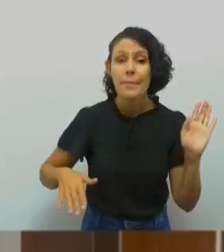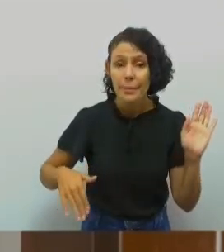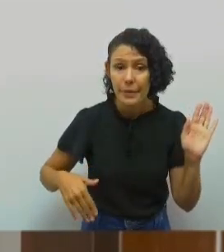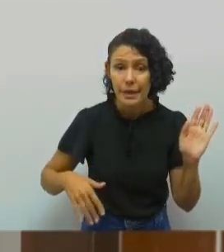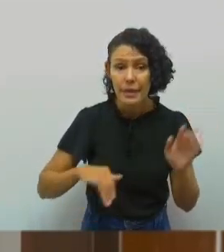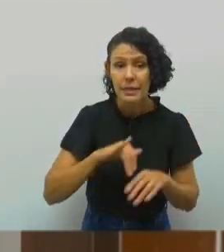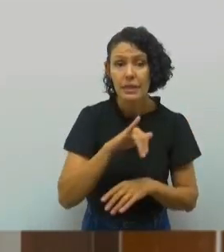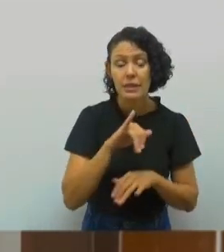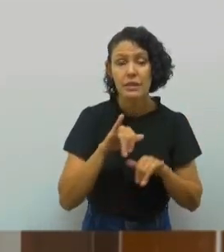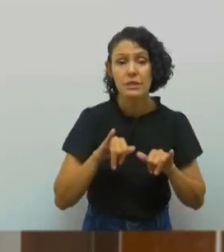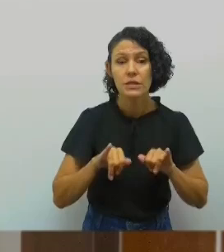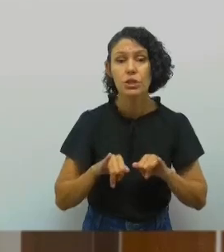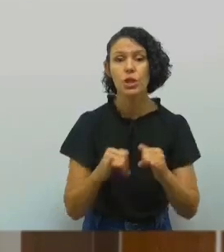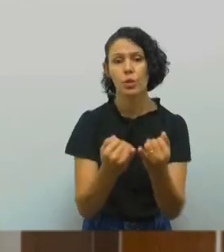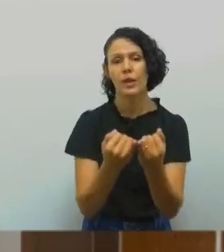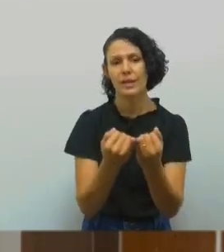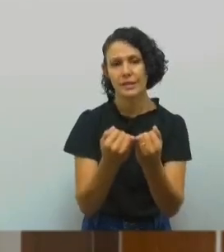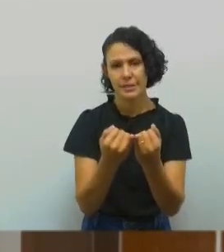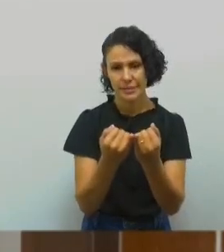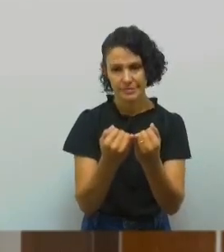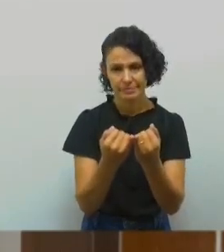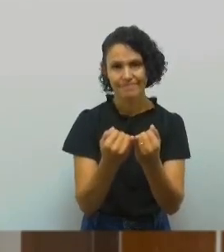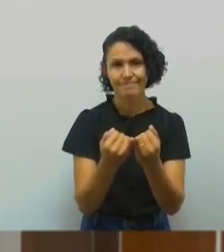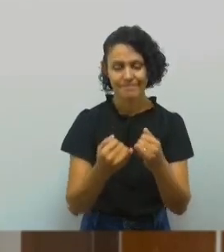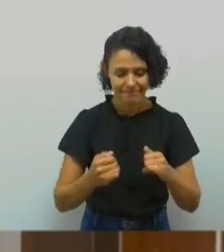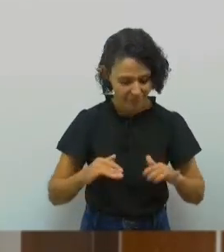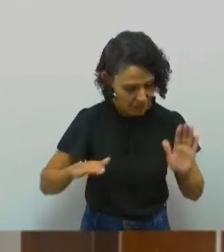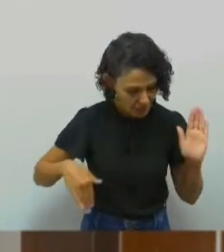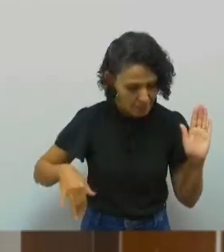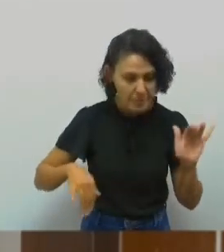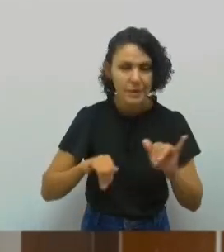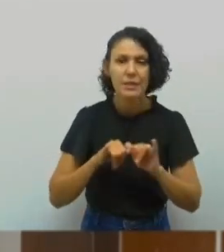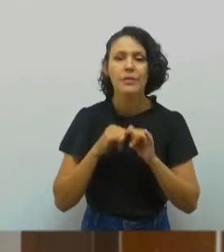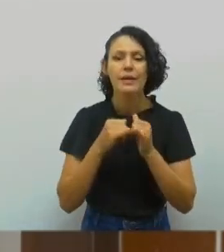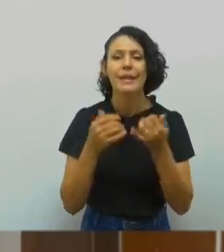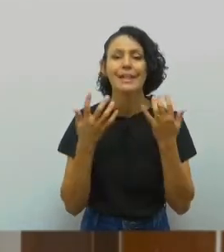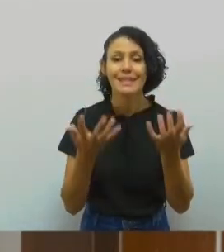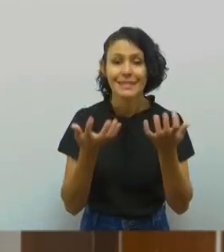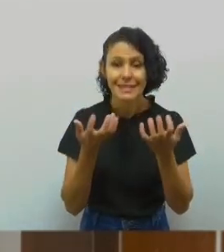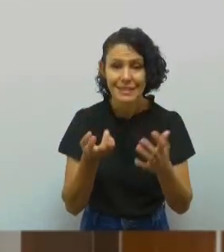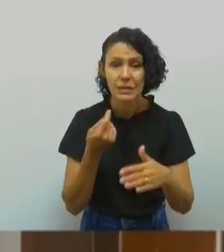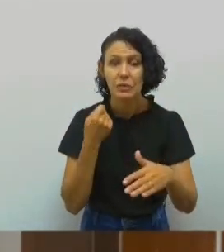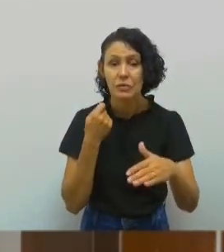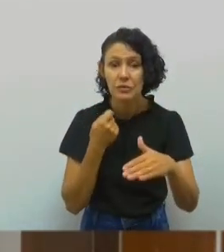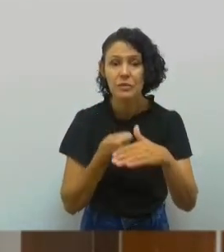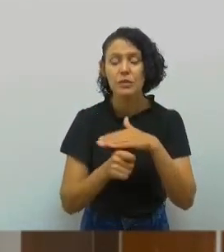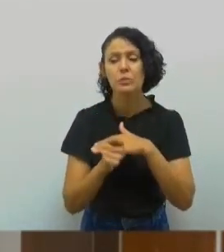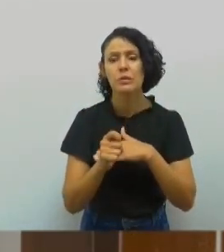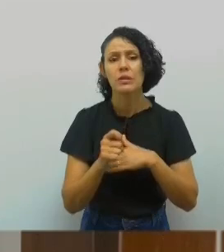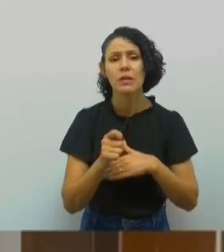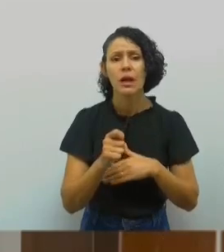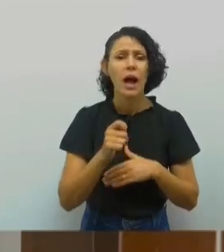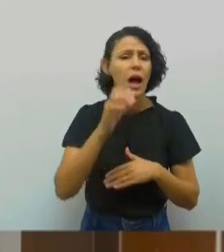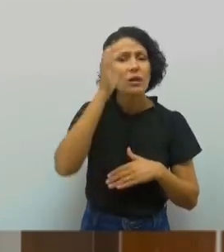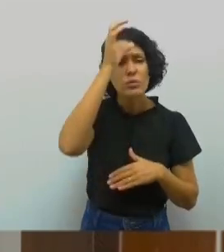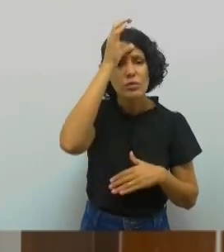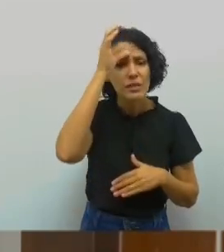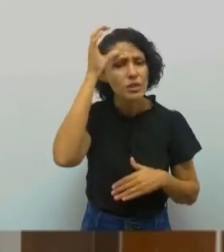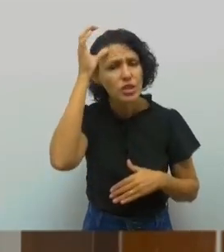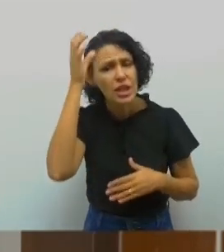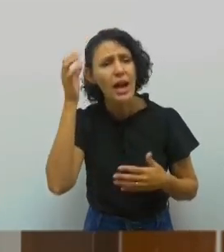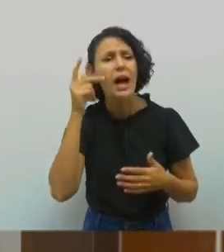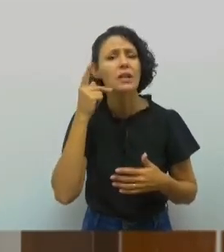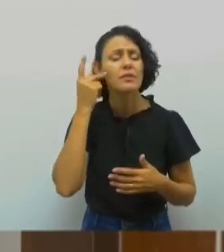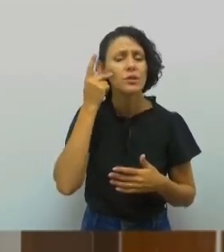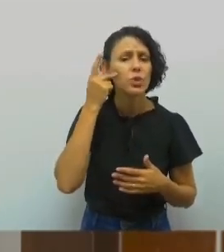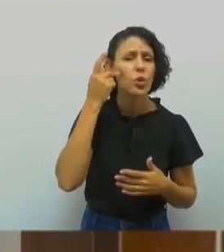pessoal do terceiro distrito clama por esse investimento não é o vereador Charles Neves Não não é o vereador